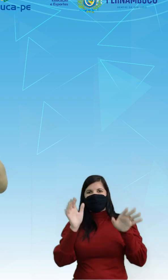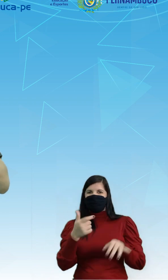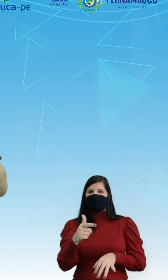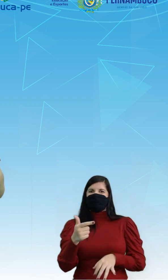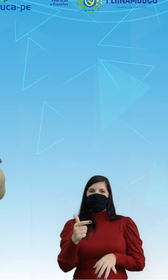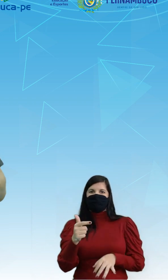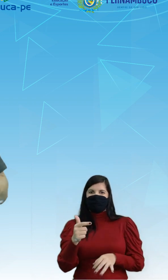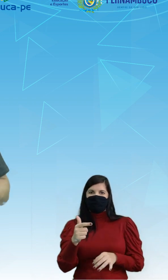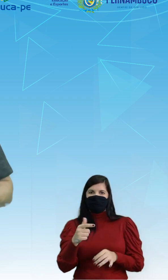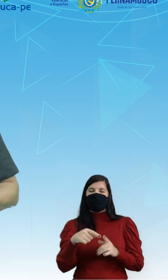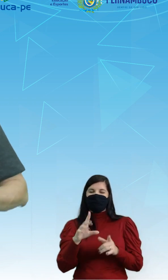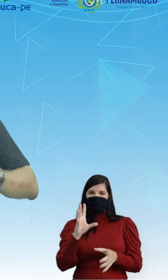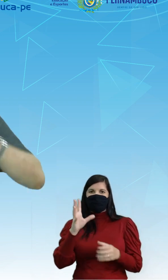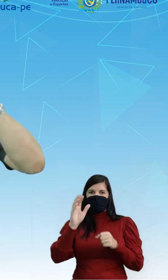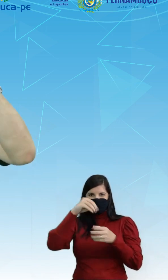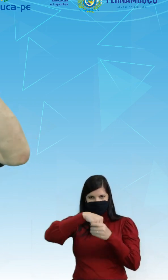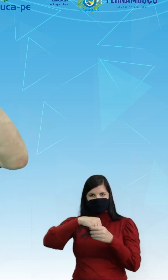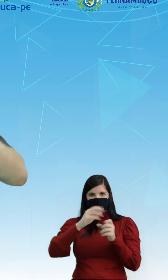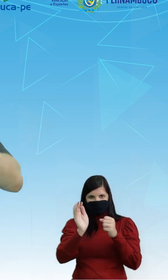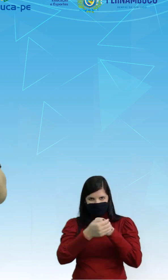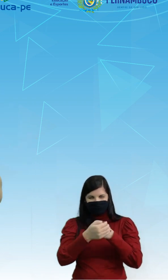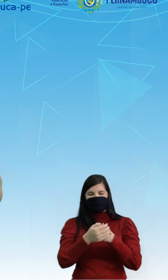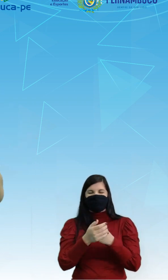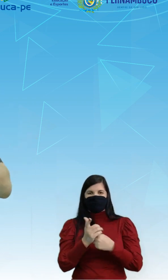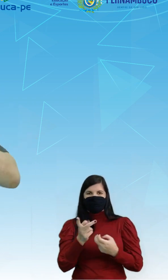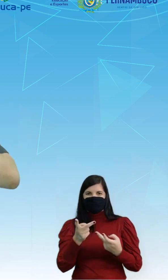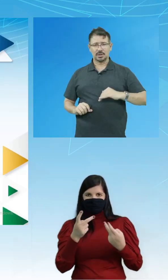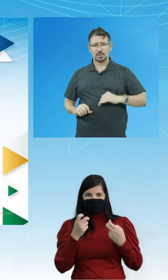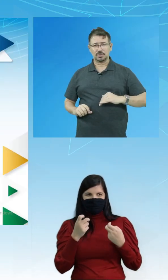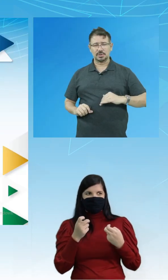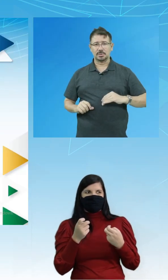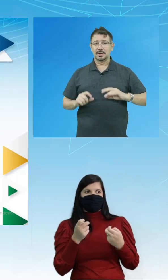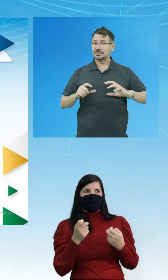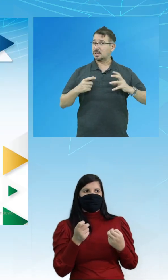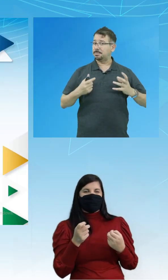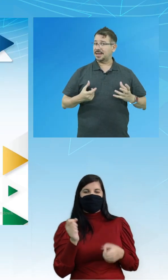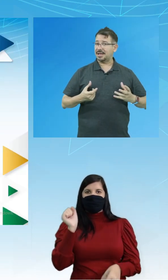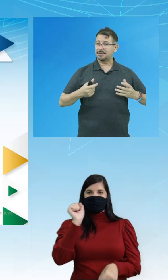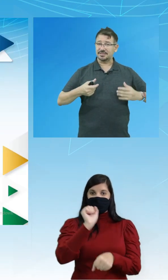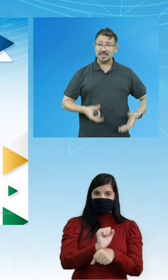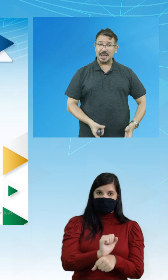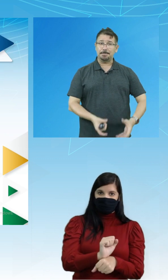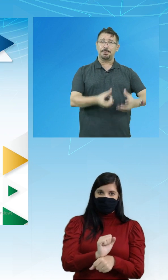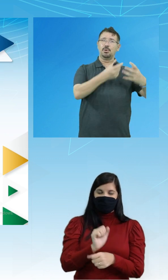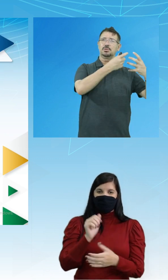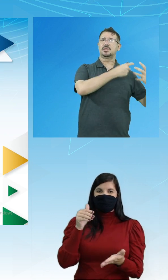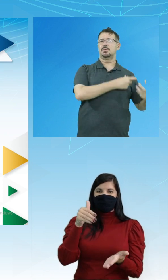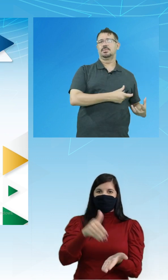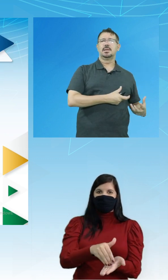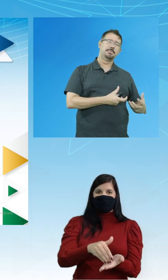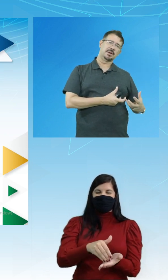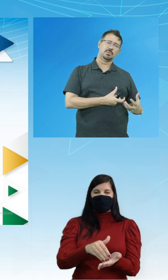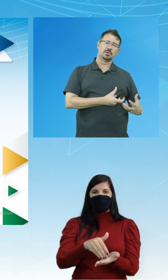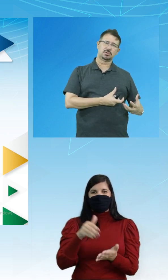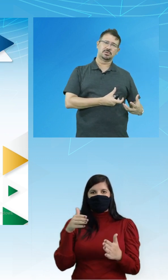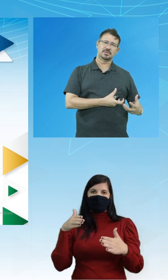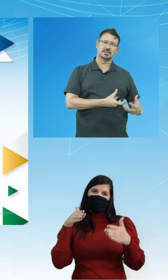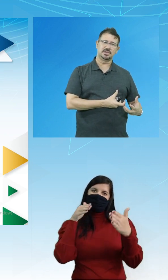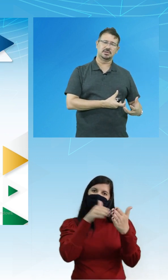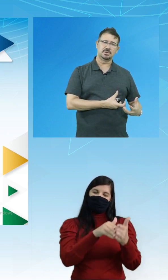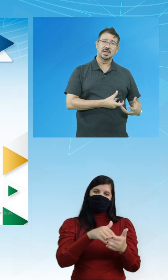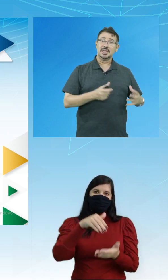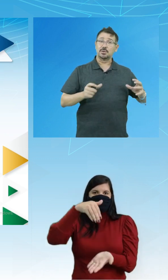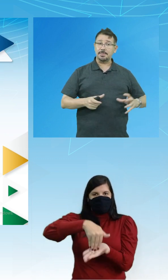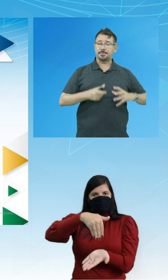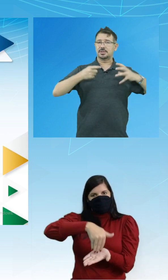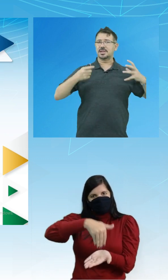texto. Mas veja só na tela, parou, até e último, são palavras que apontam para um outro